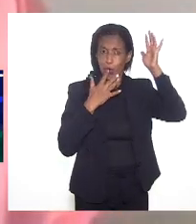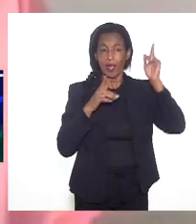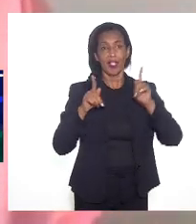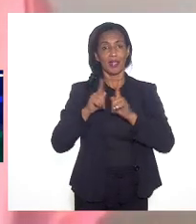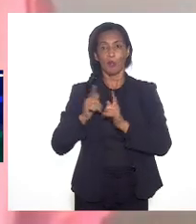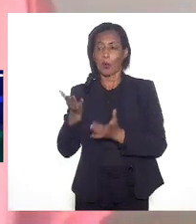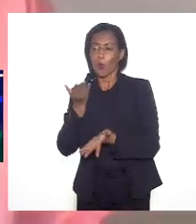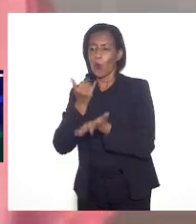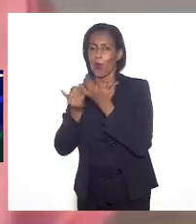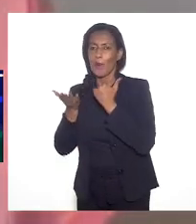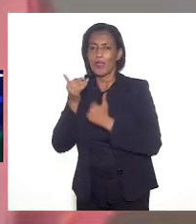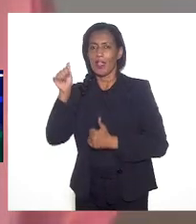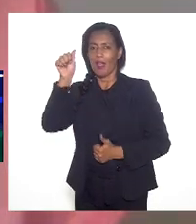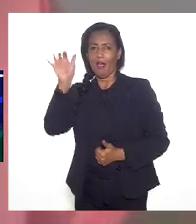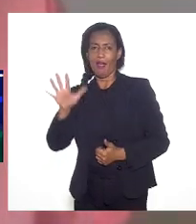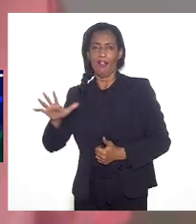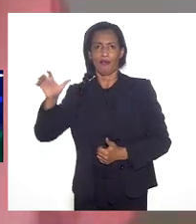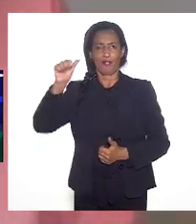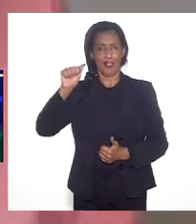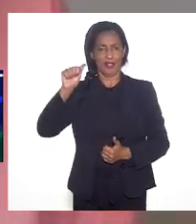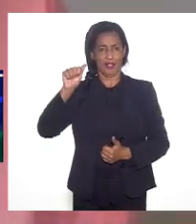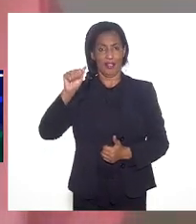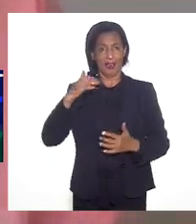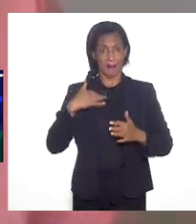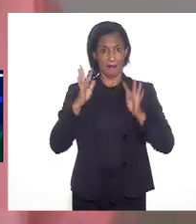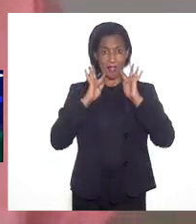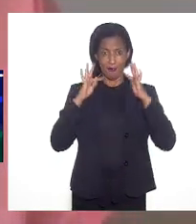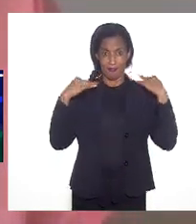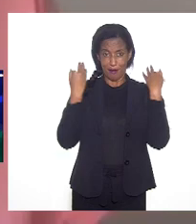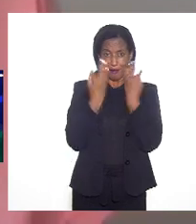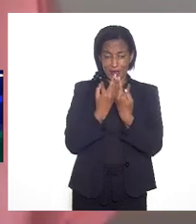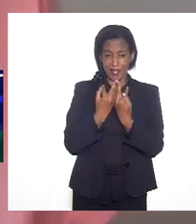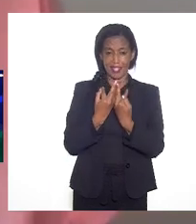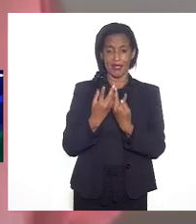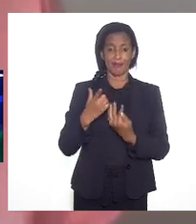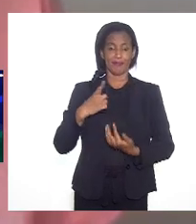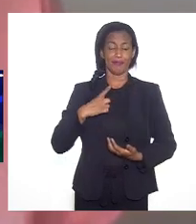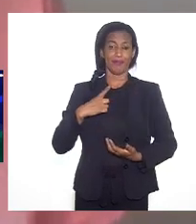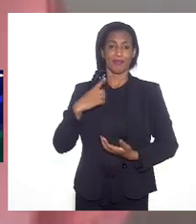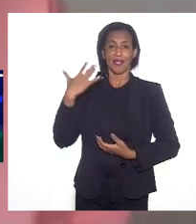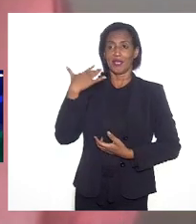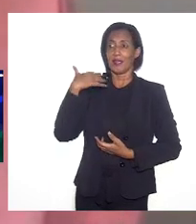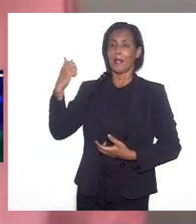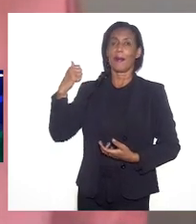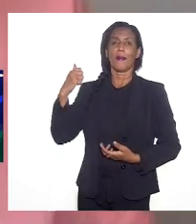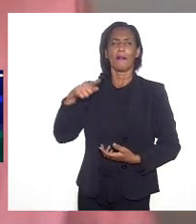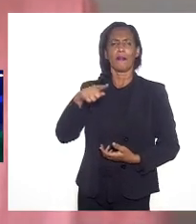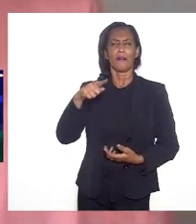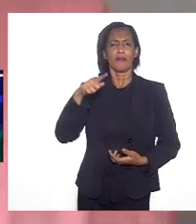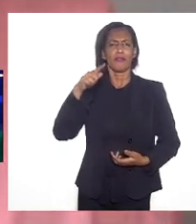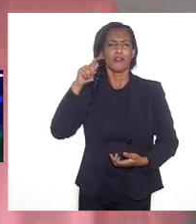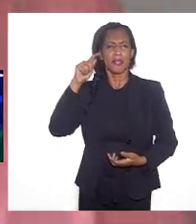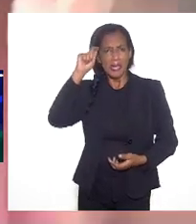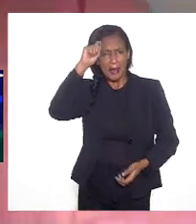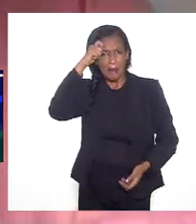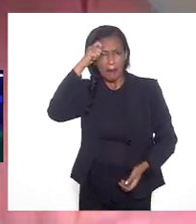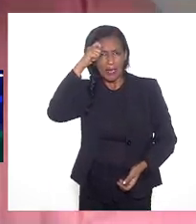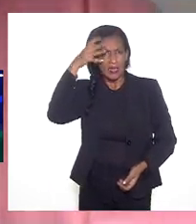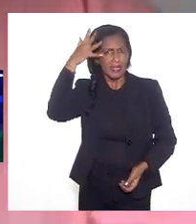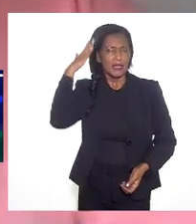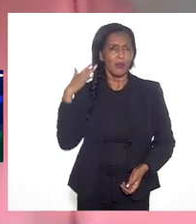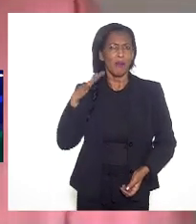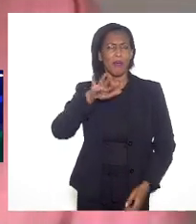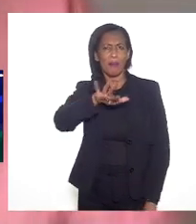apelido, a infância, um pouco racista, né, obviamente, que me chamavam de preta do cabelo mais ou menos, porque meu cabelo